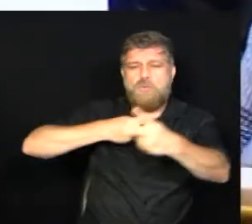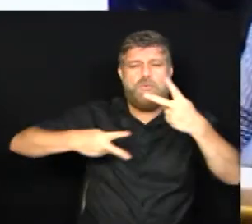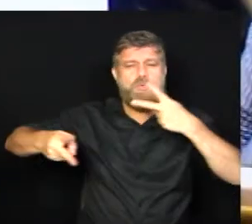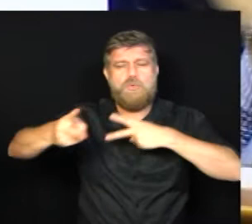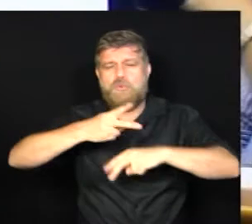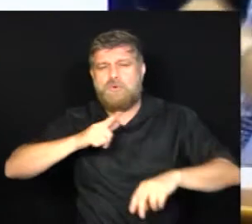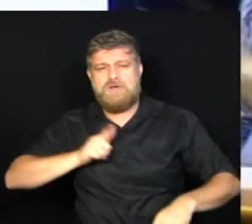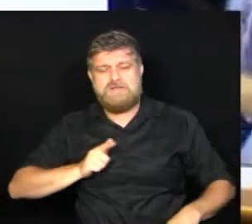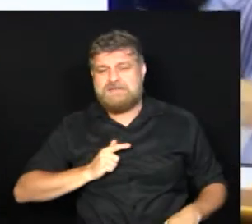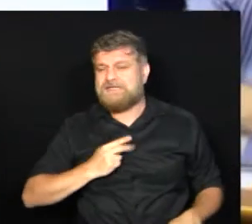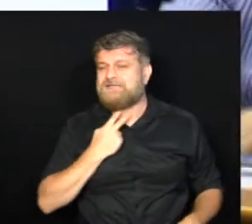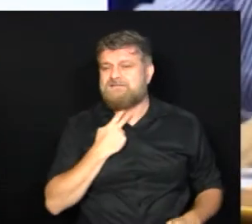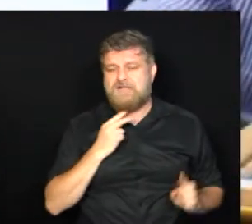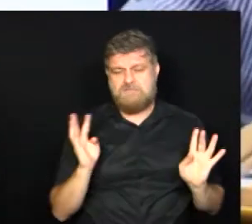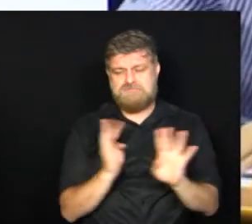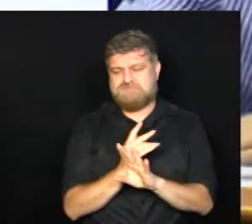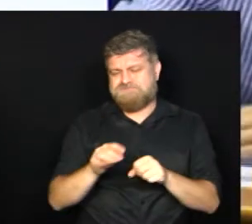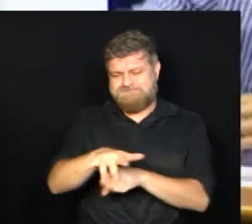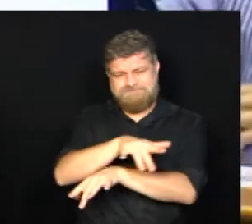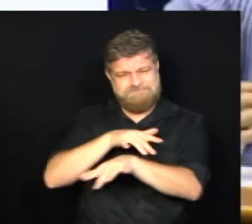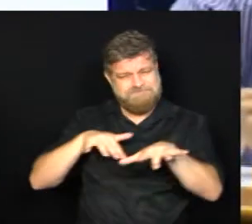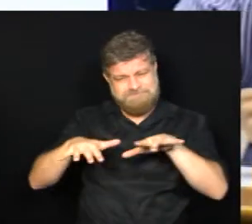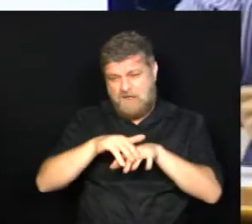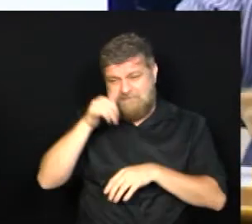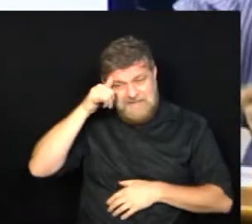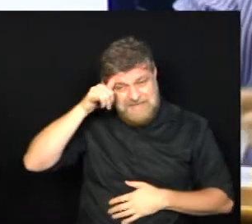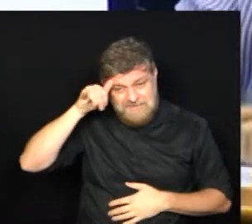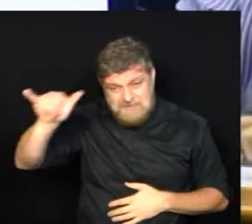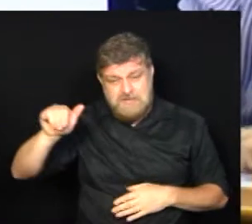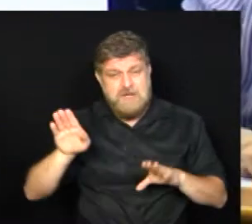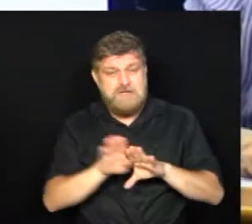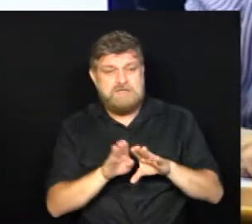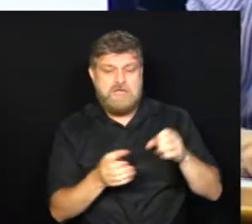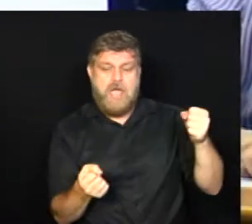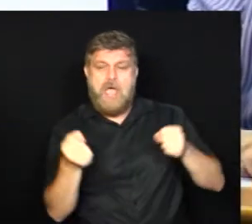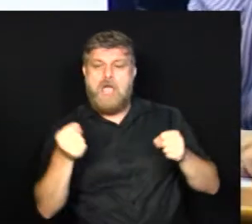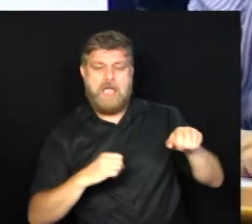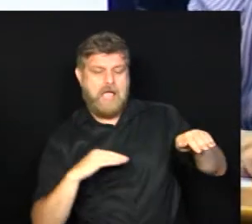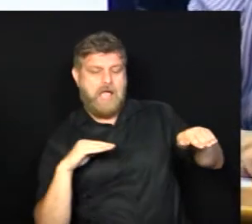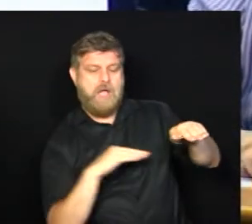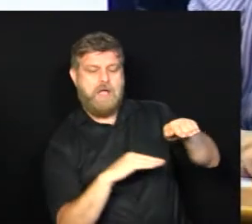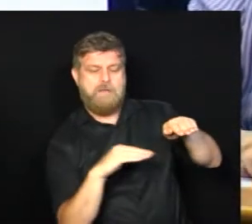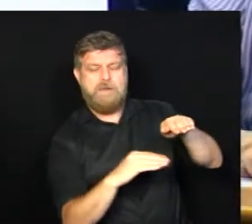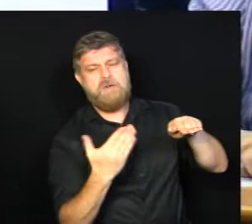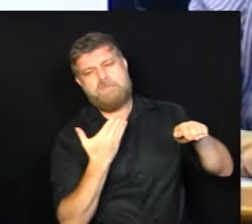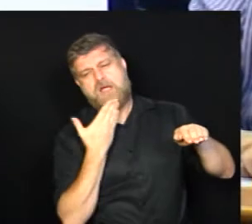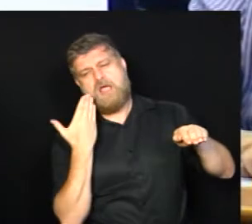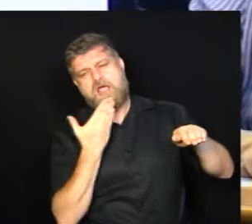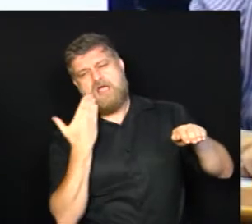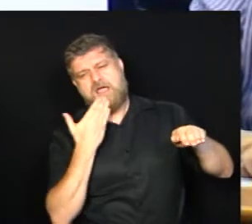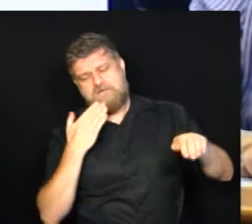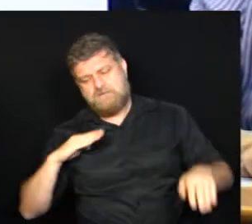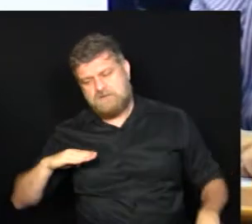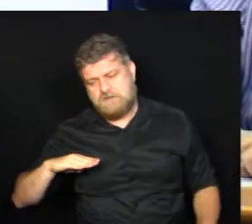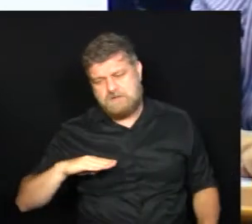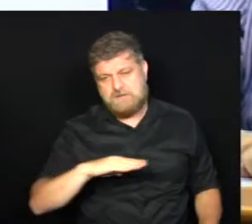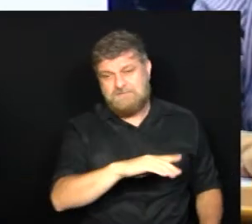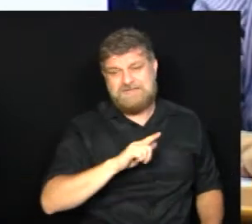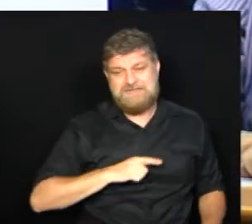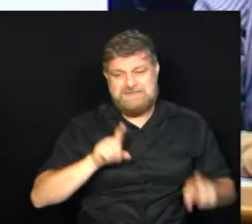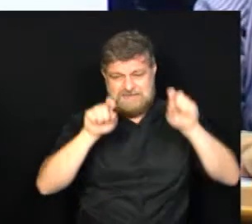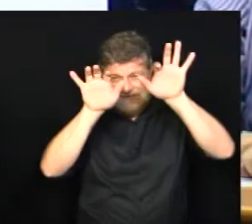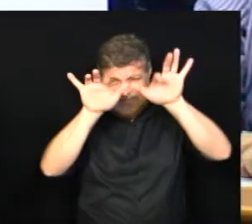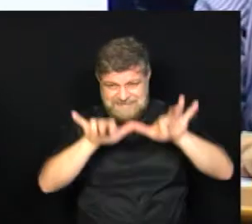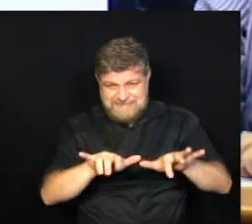pensados para não haver qualquer tipo de aglomeração. Tem estacionamento, fácil acesso. Tem uma rede informatizada